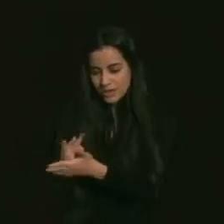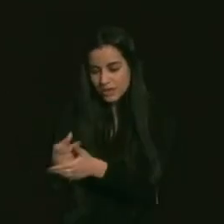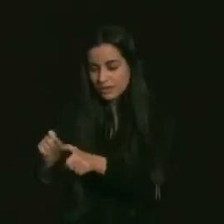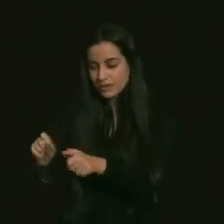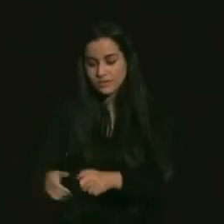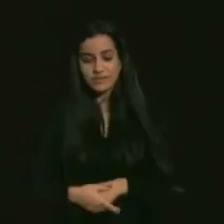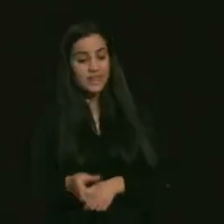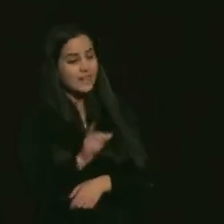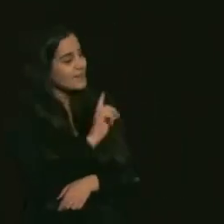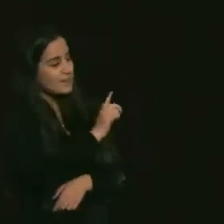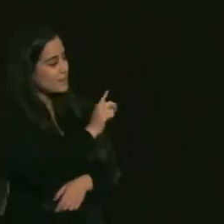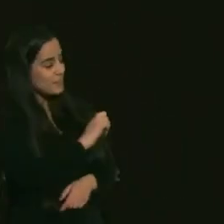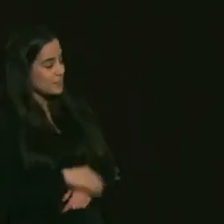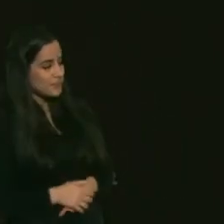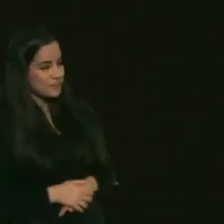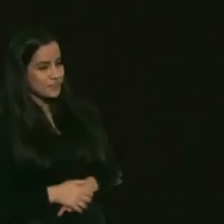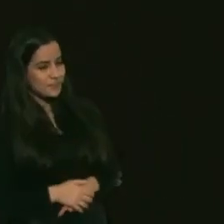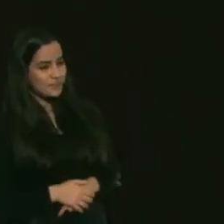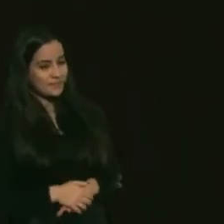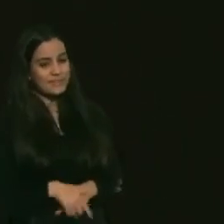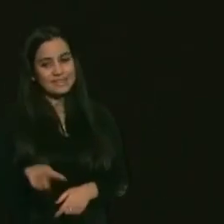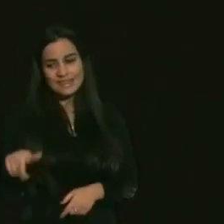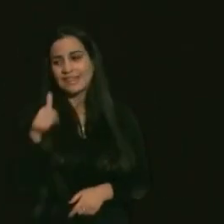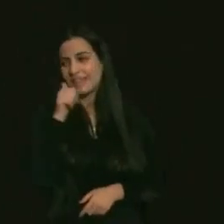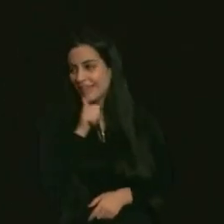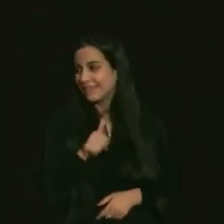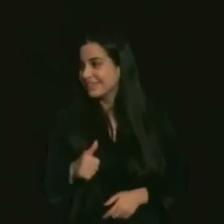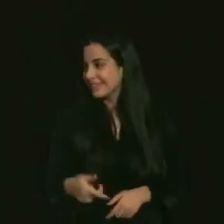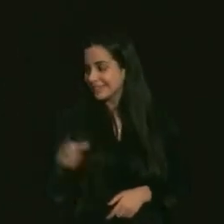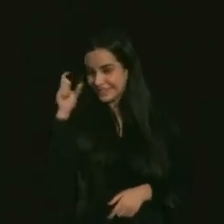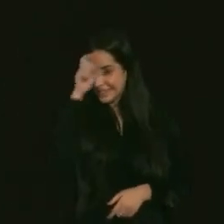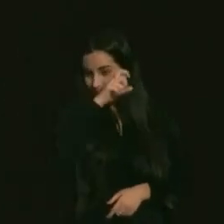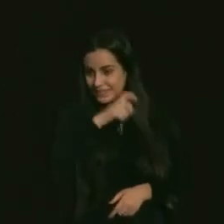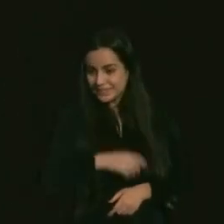não. Falei: essa menina vai me dar trabalho.